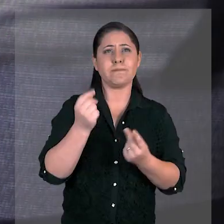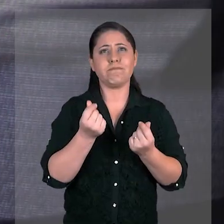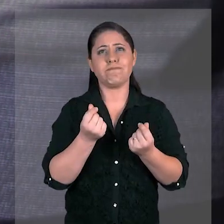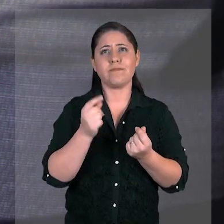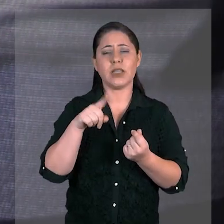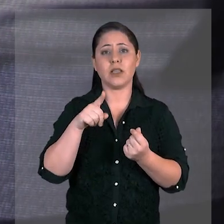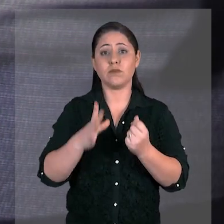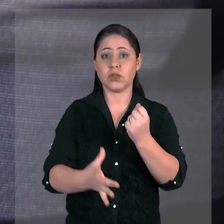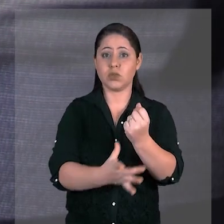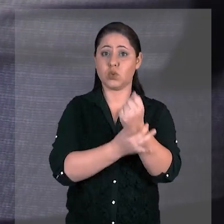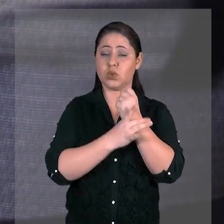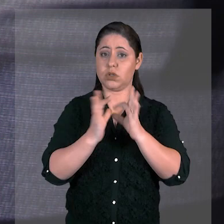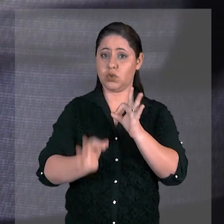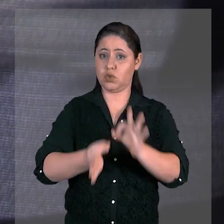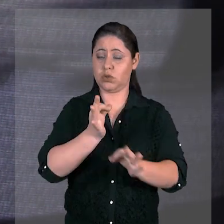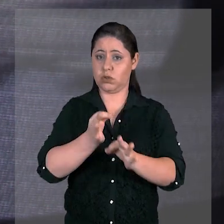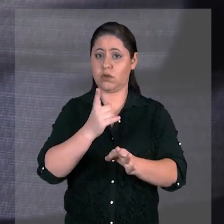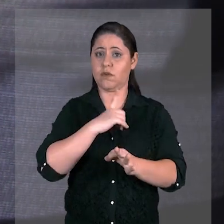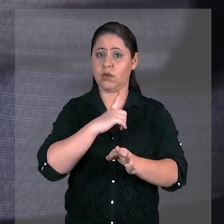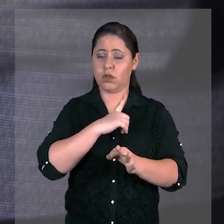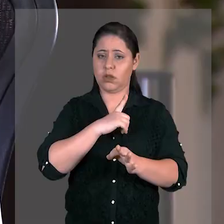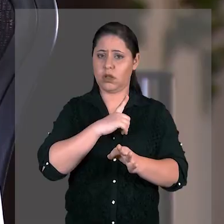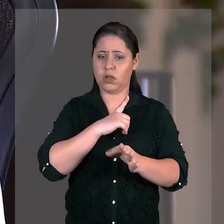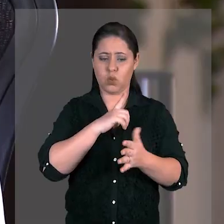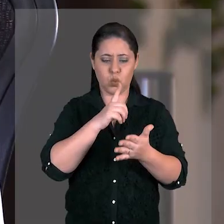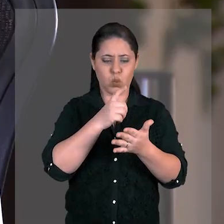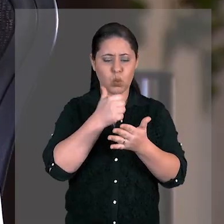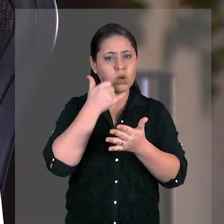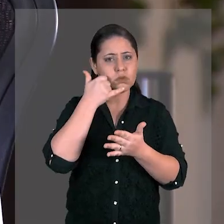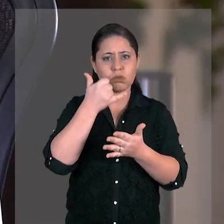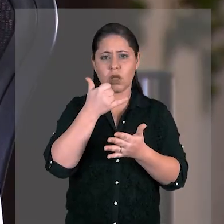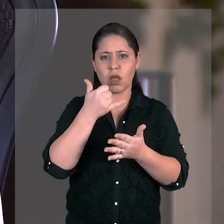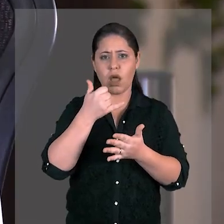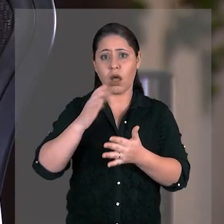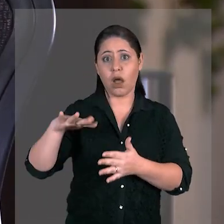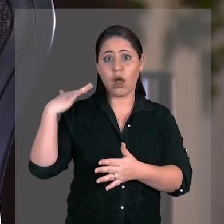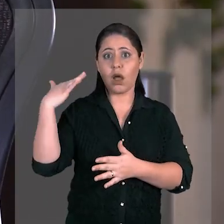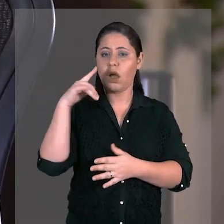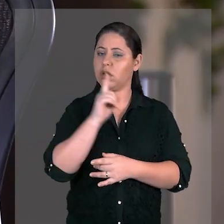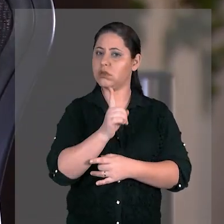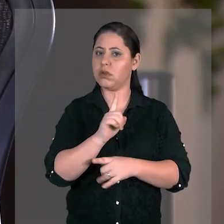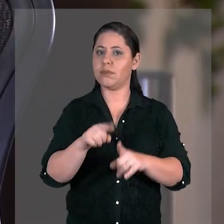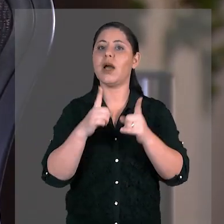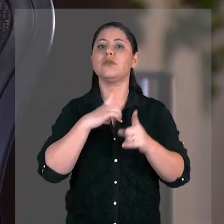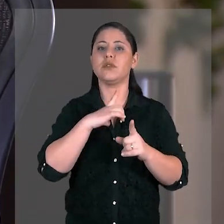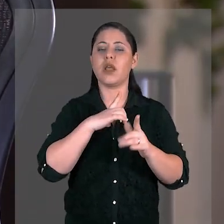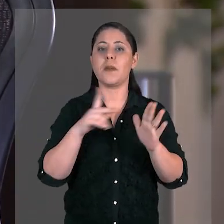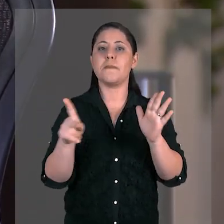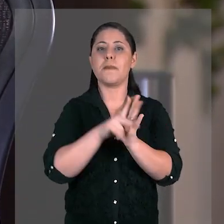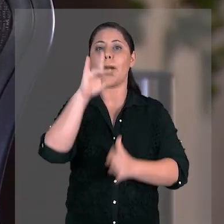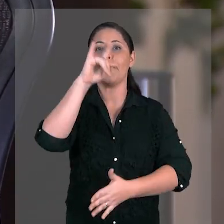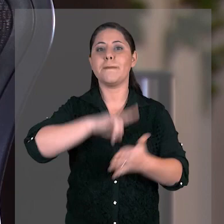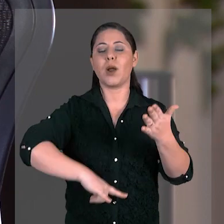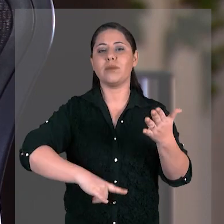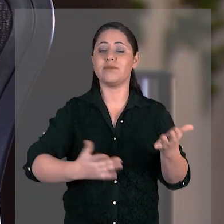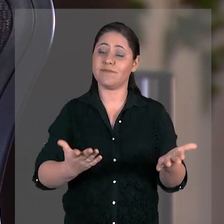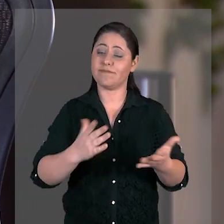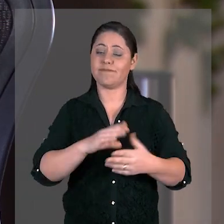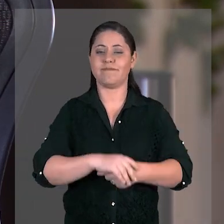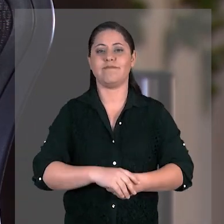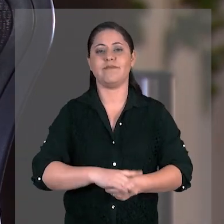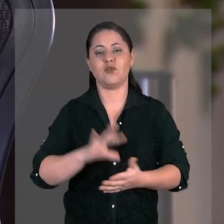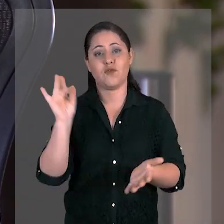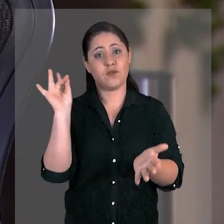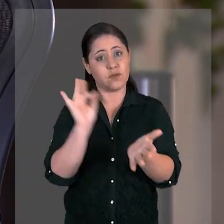para a segurança jurídica que você vai ter, nem é tão caro. E vale a pena porque você tem um documento de fé pública. E com